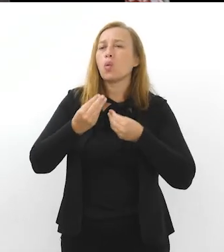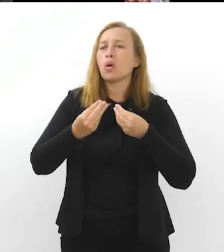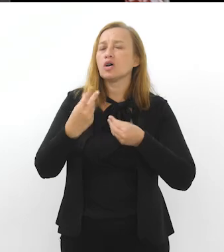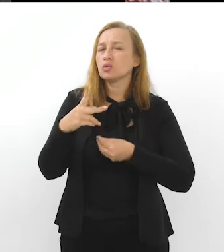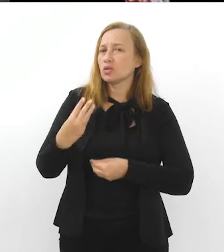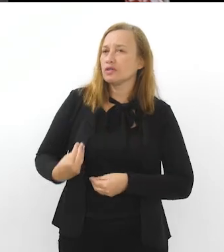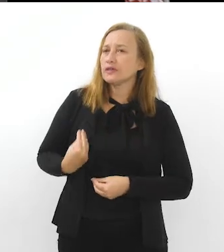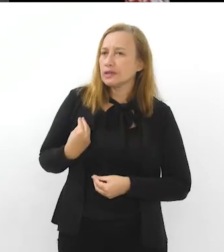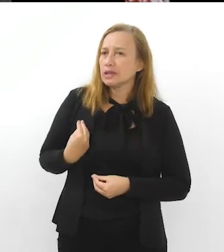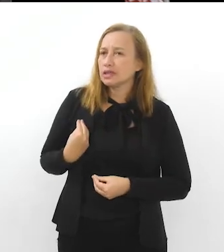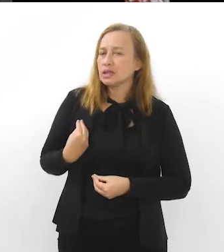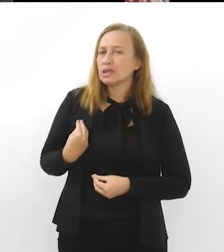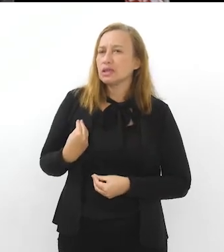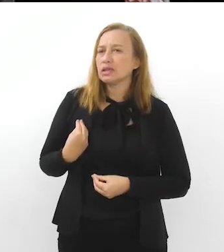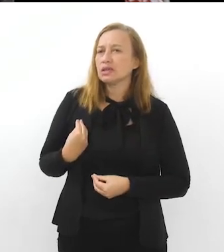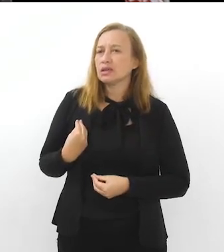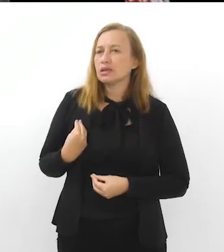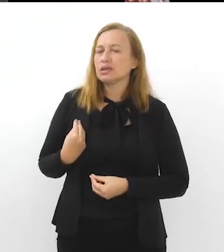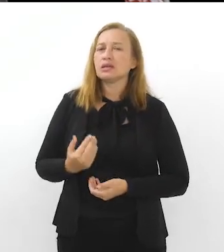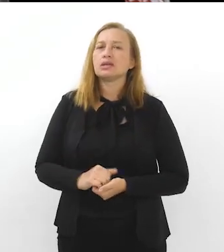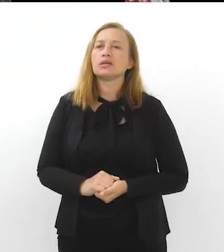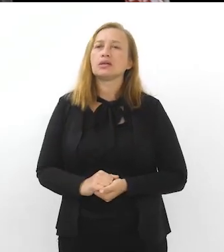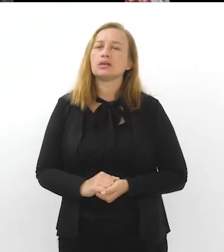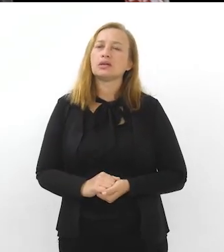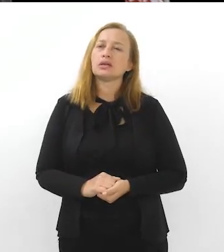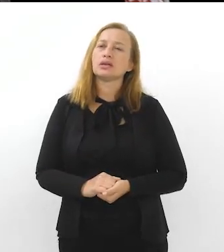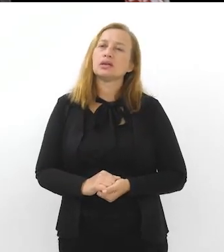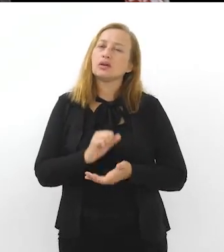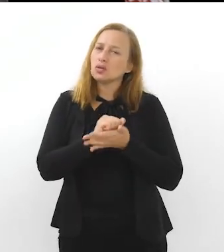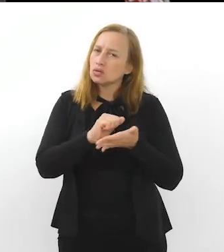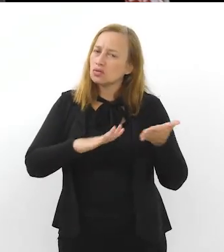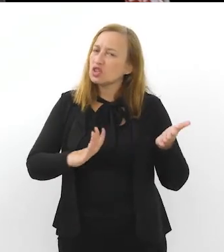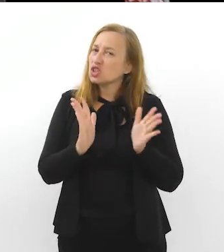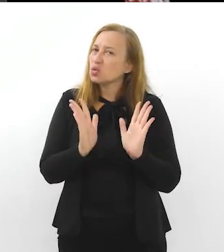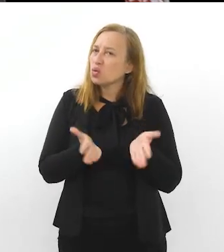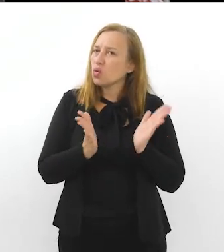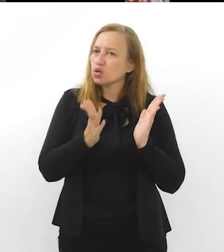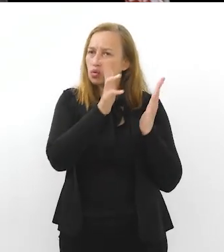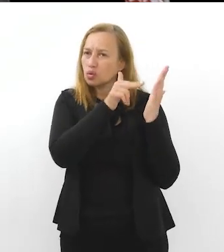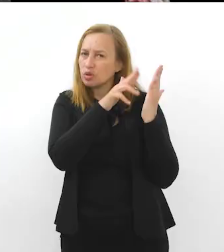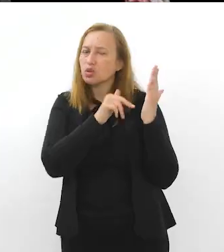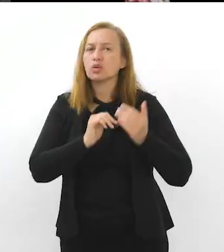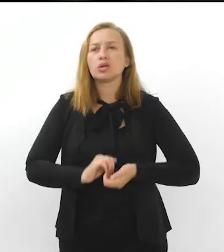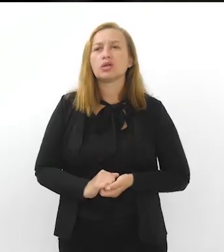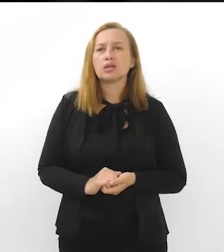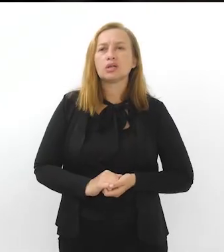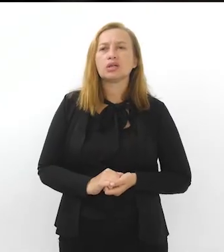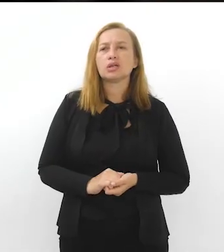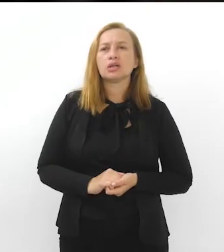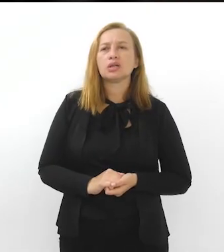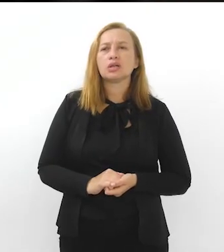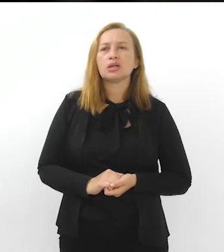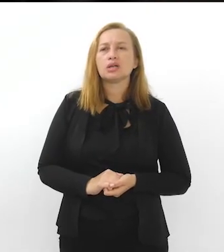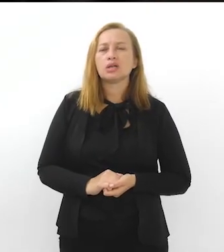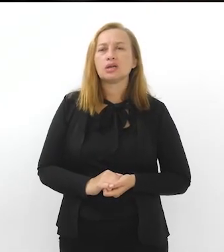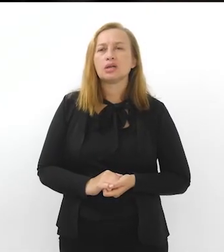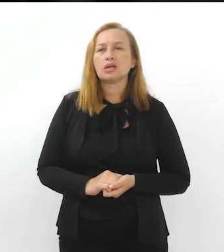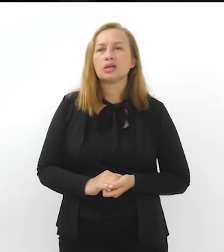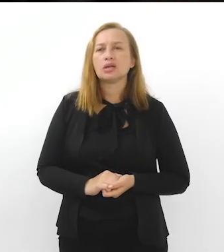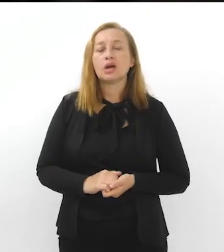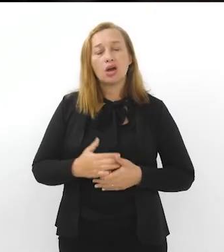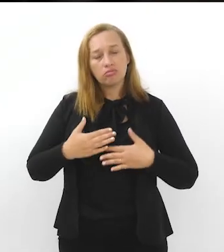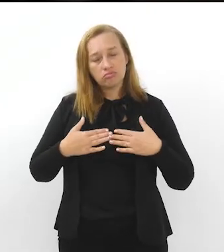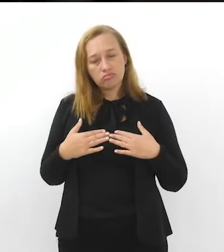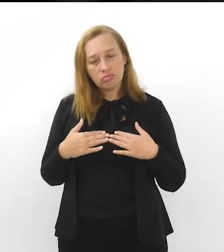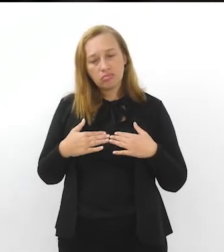sua rotina em torno da sua atividade hoje, que é a pintura? Eu nem falo que é ateliê, eu tenho